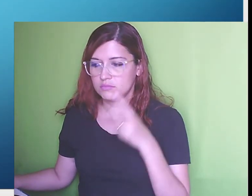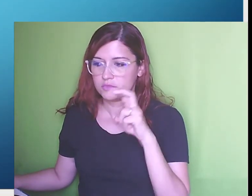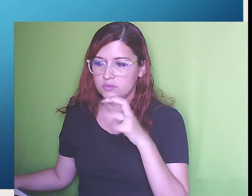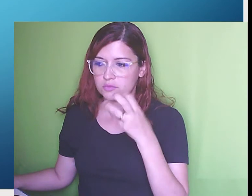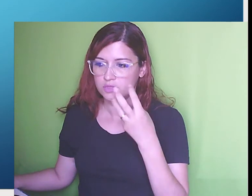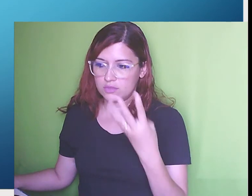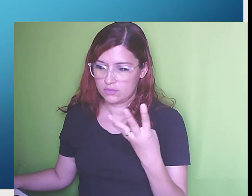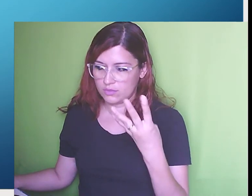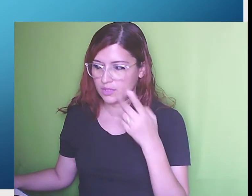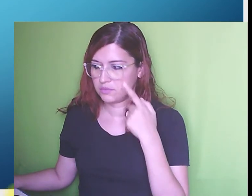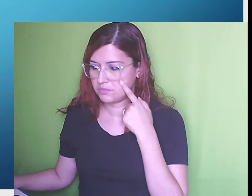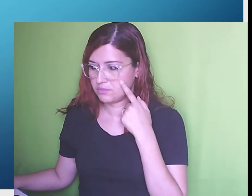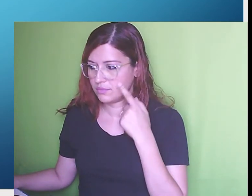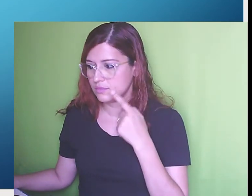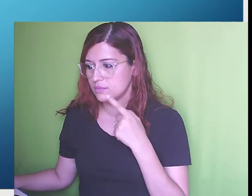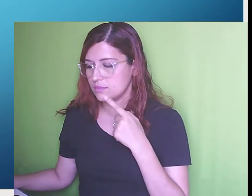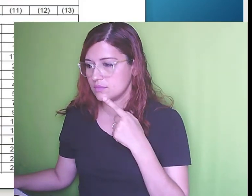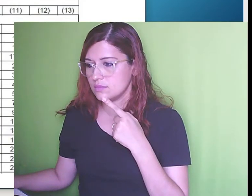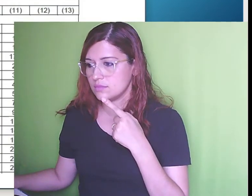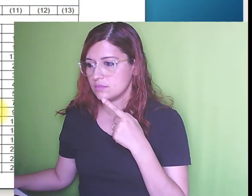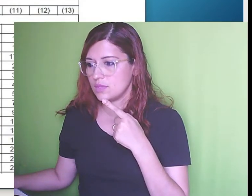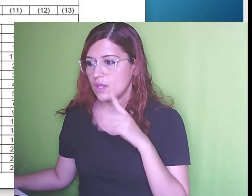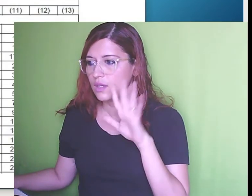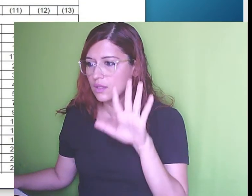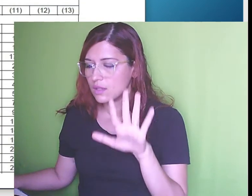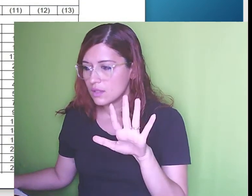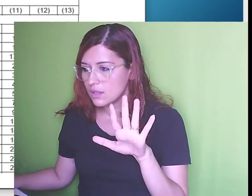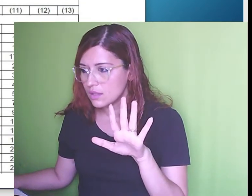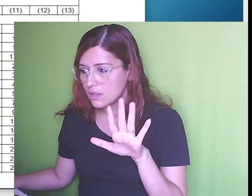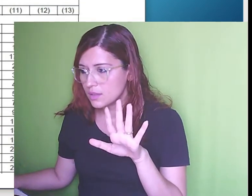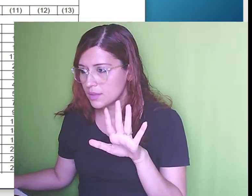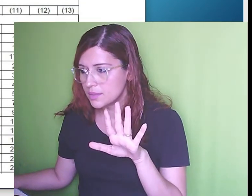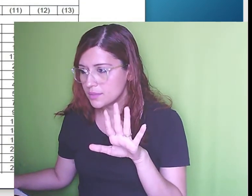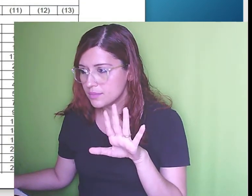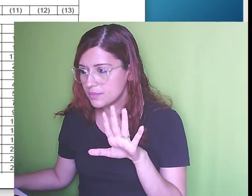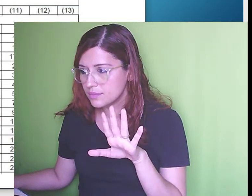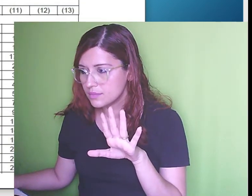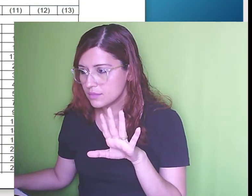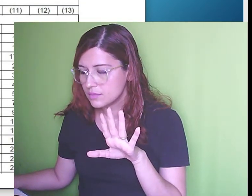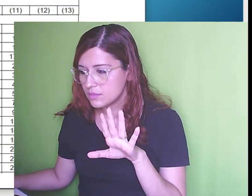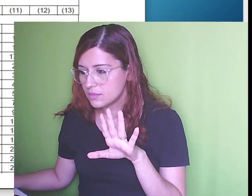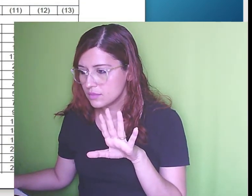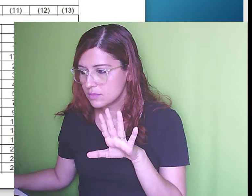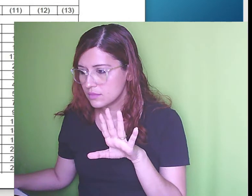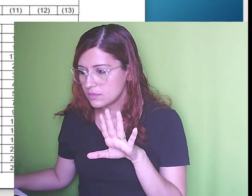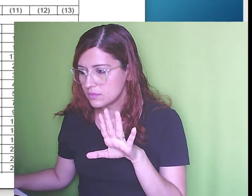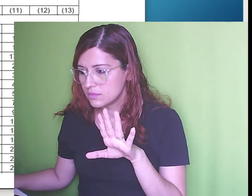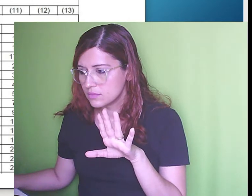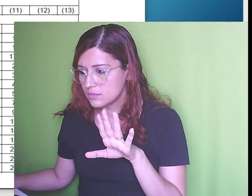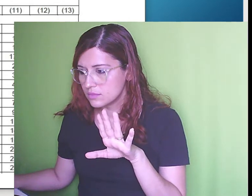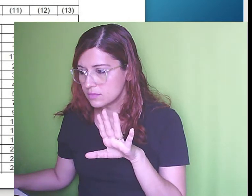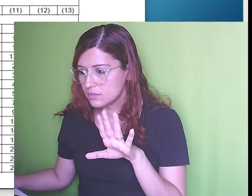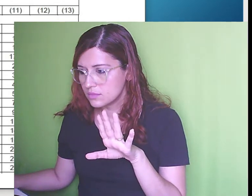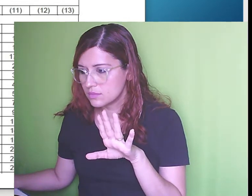Veja, eu encontrei 54,54. Eu vou usar aqui essa tabela.